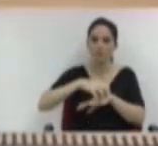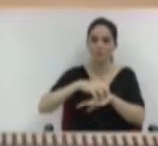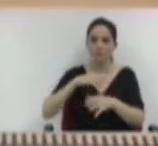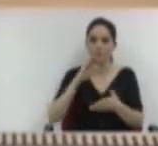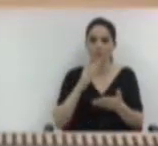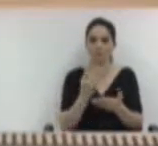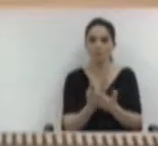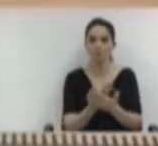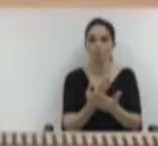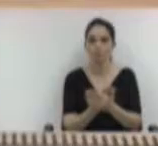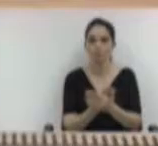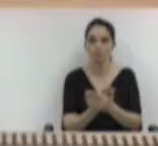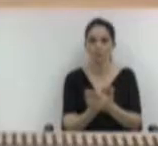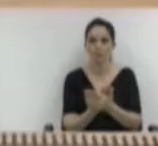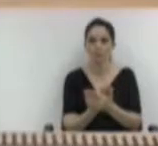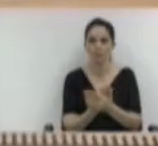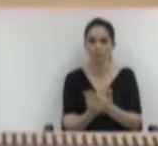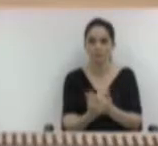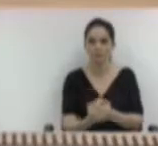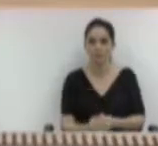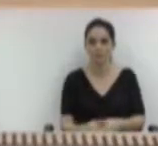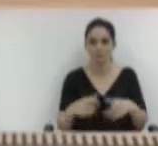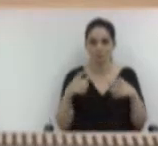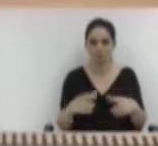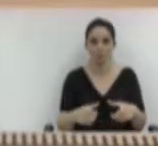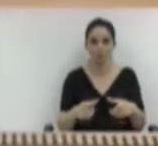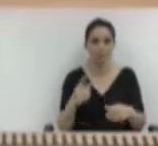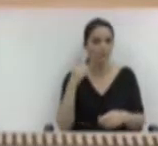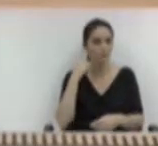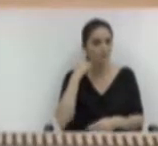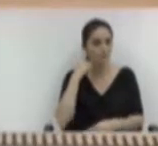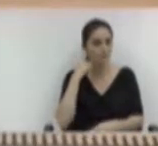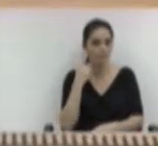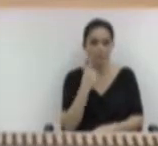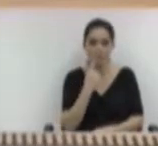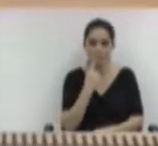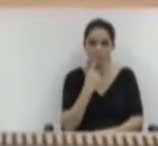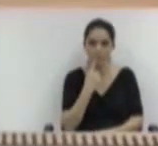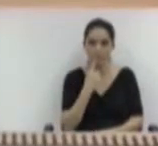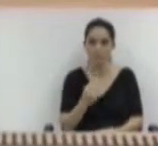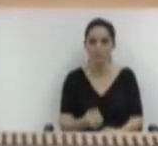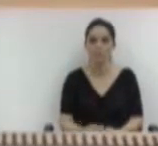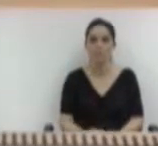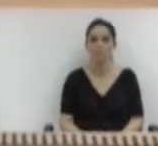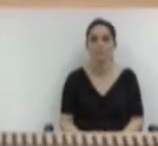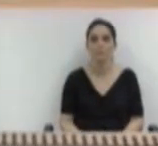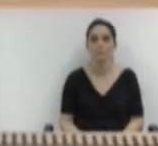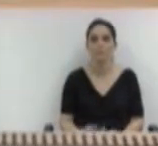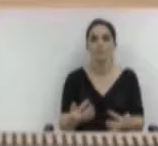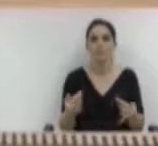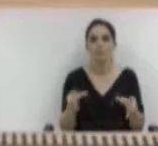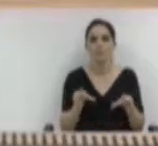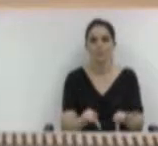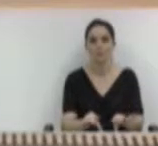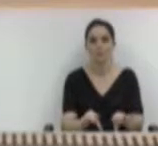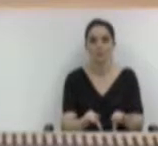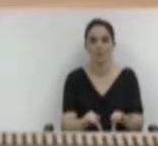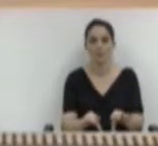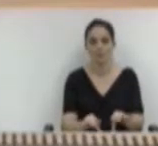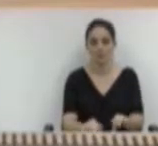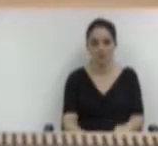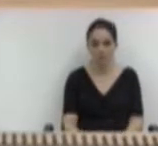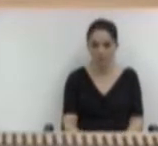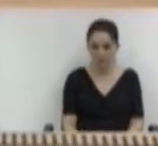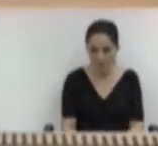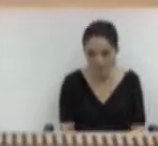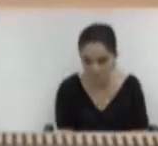Fischer Sobrinho, área Surdez, pela classificação nas finais do Prêmio Ações Inclusivas